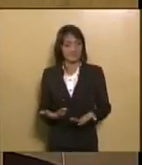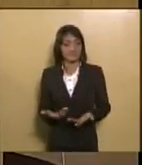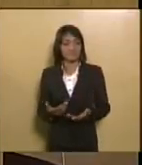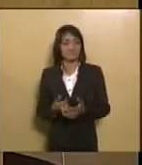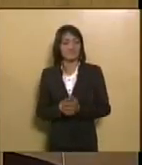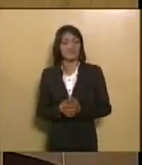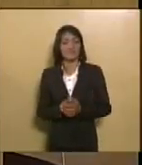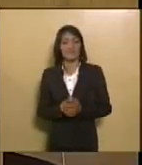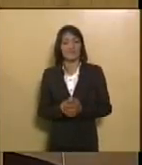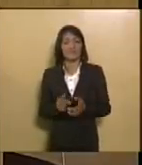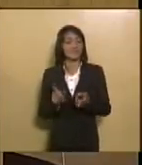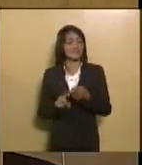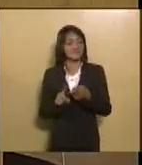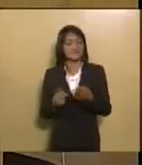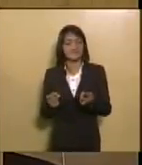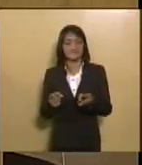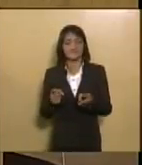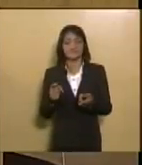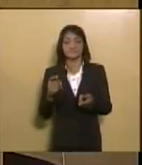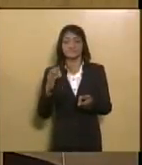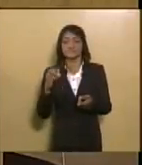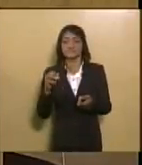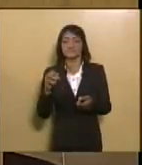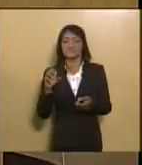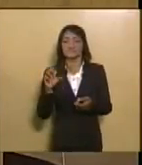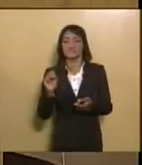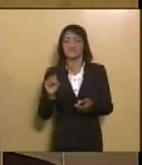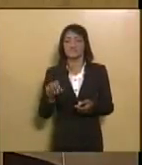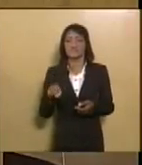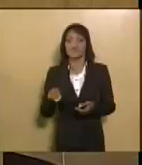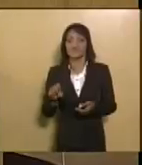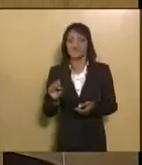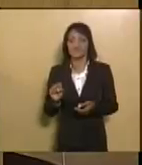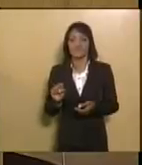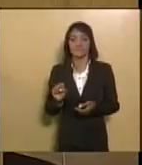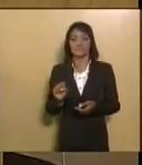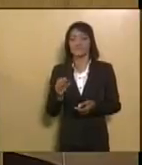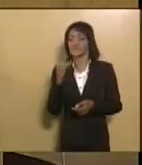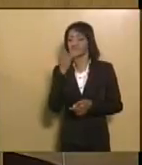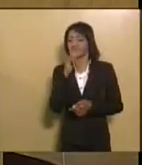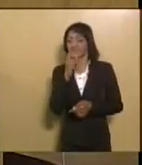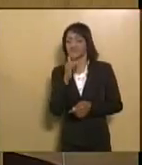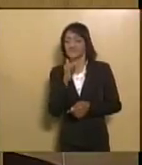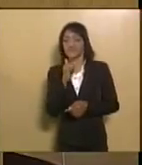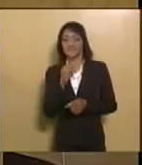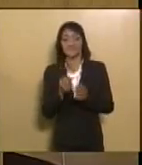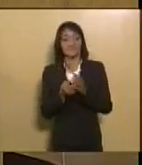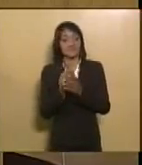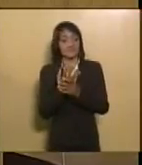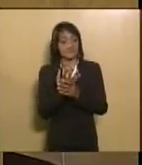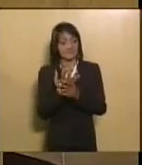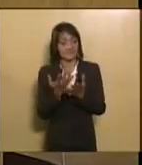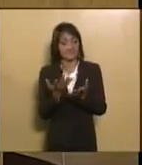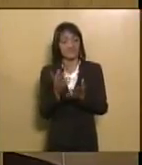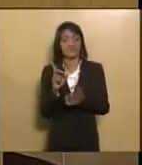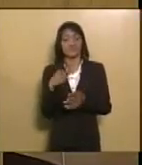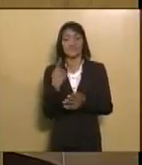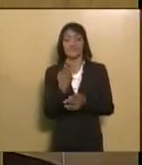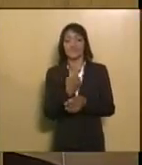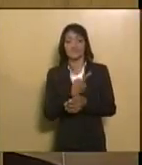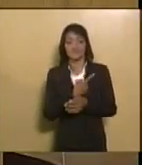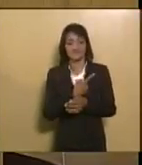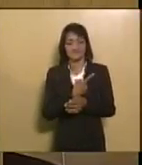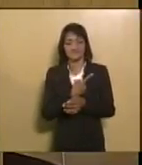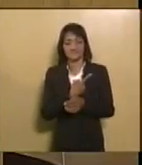estado através do ICMS, da energia produzida, e para que nós possamos